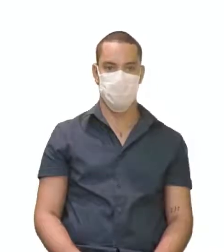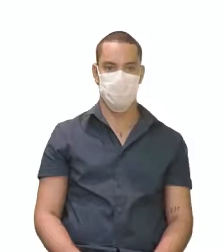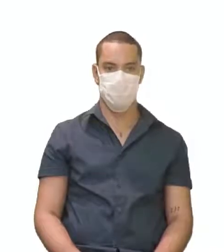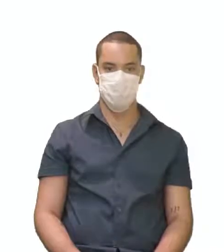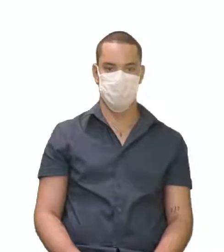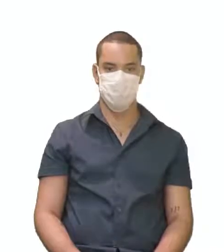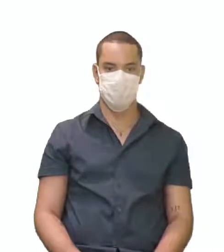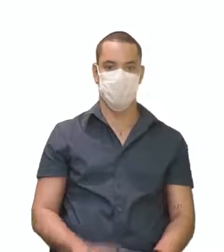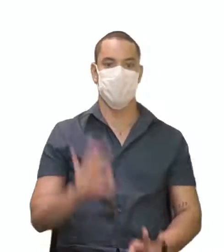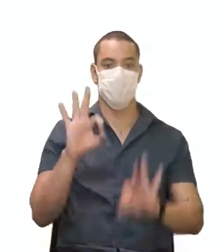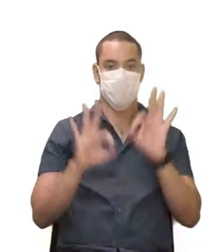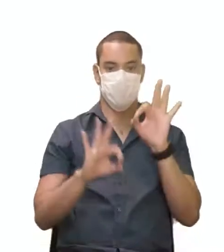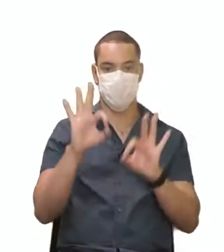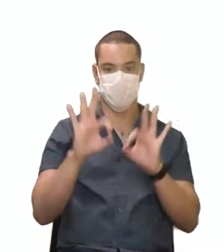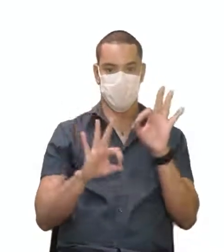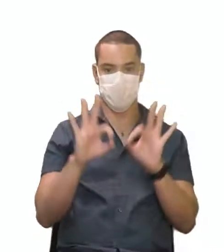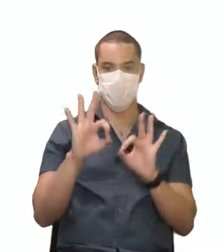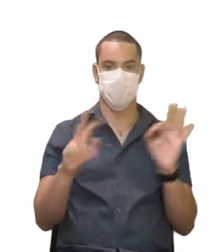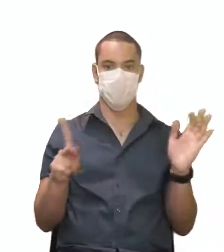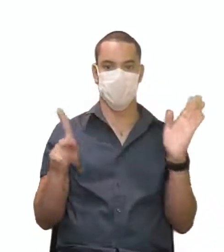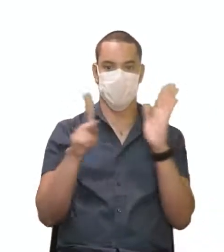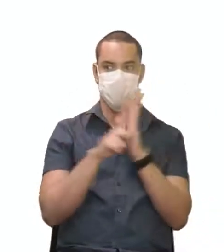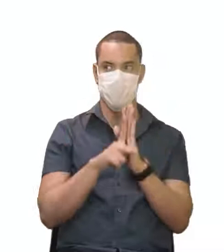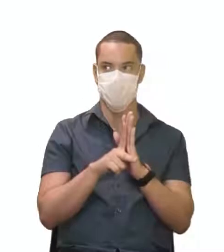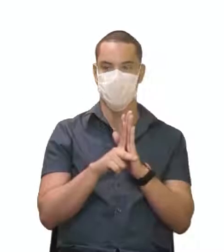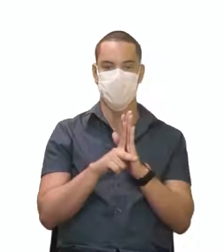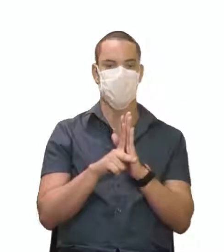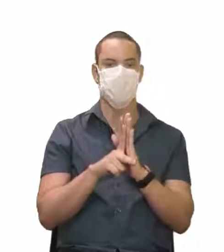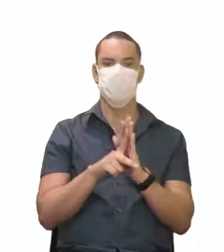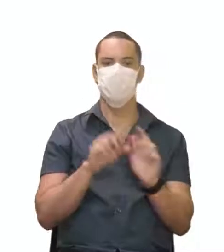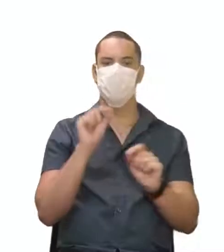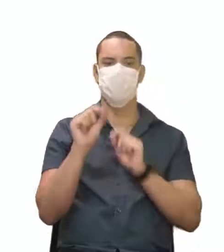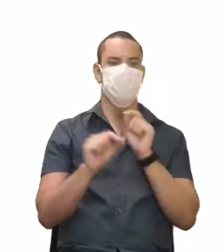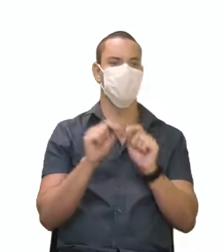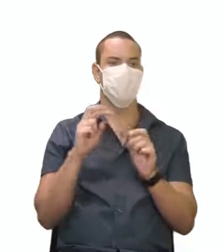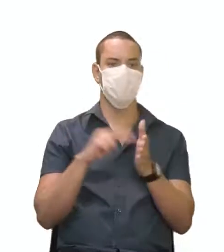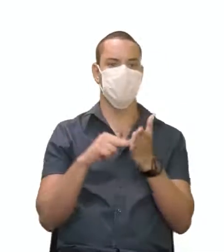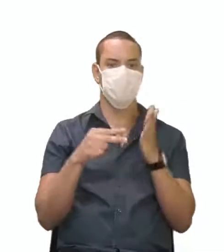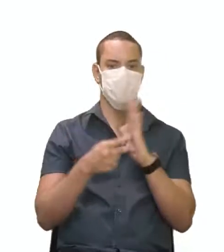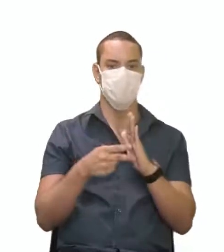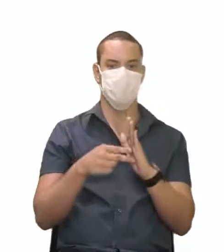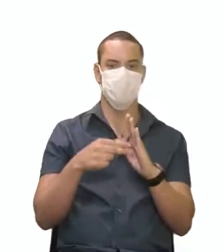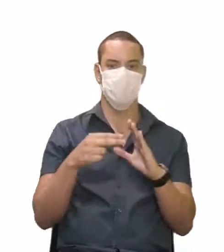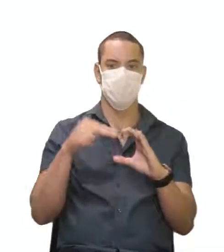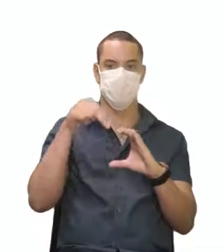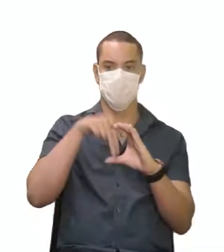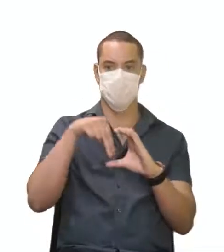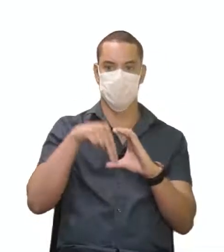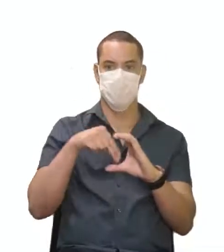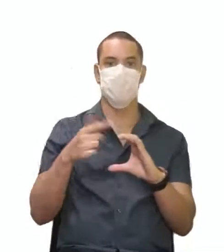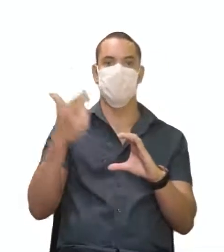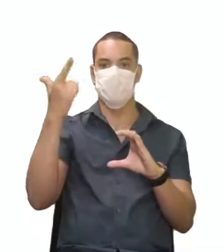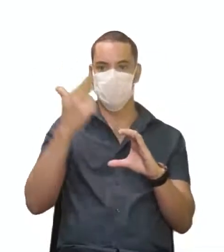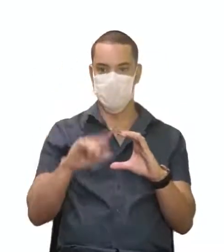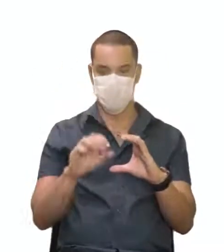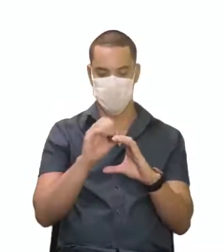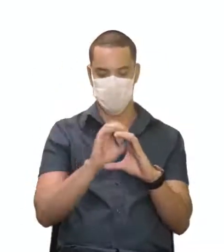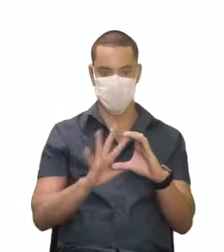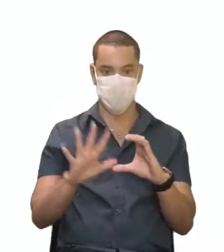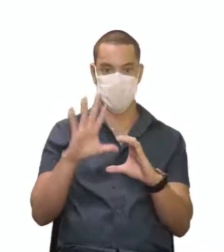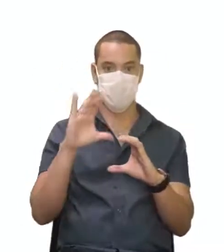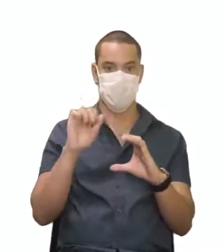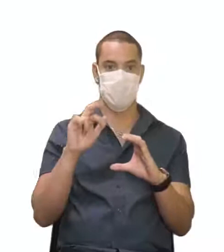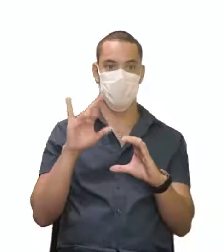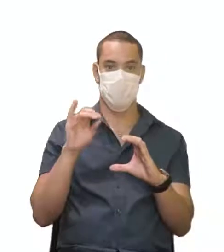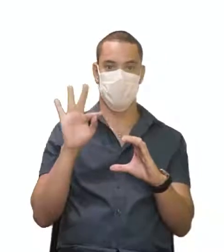Vamos lá? Reorganização da membrana. Que membrana, professora? Membrana nuclear. Ela vai começar a ser constituída de novo. A